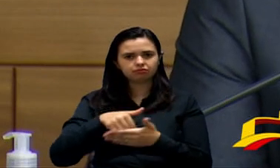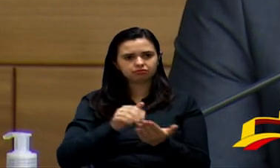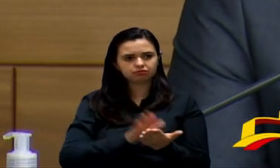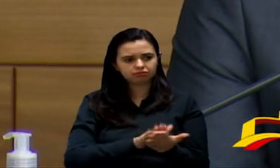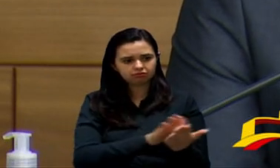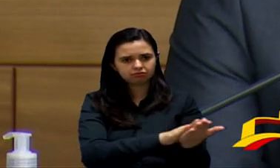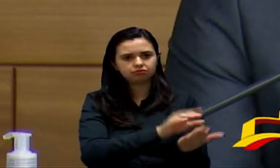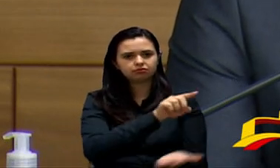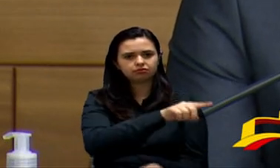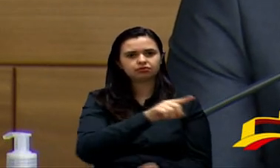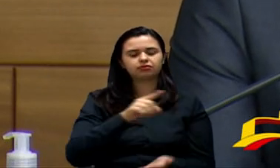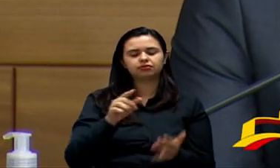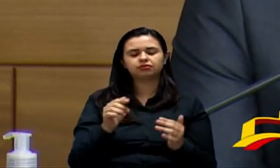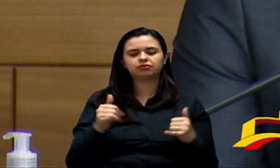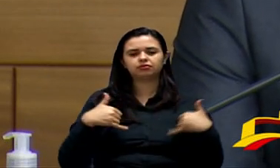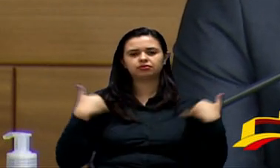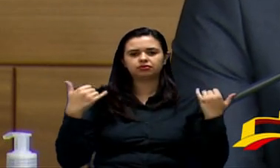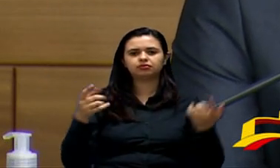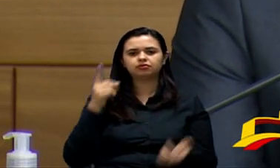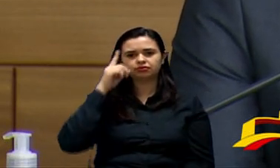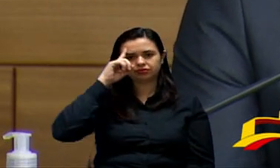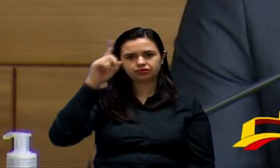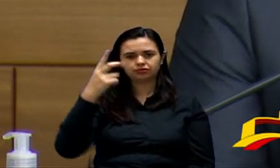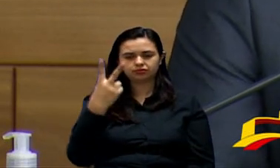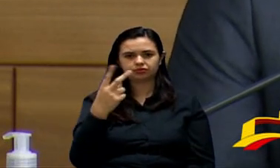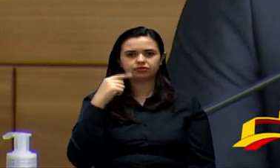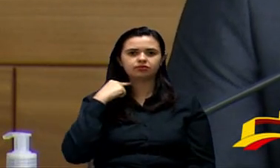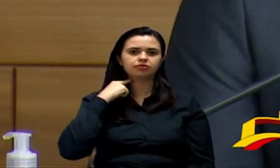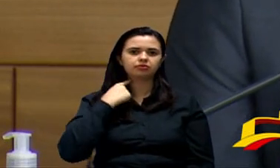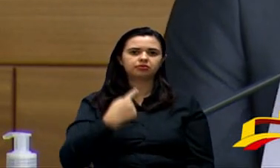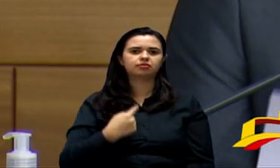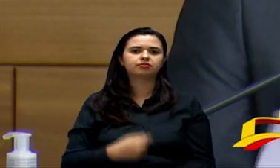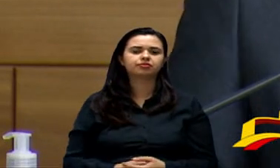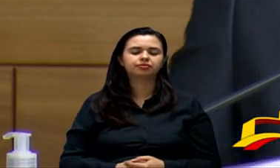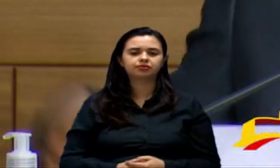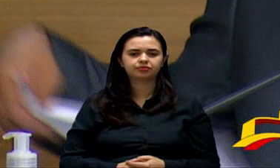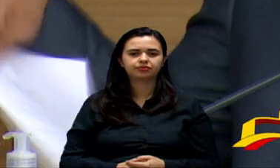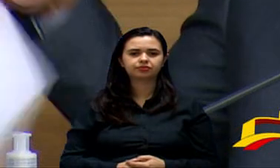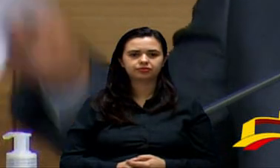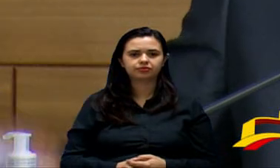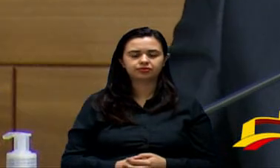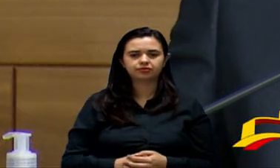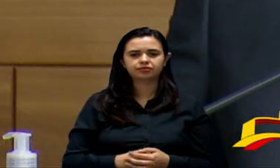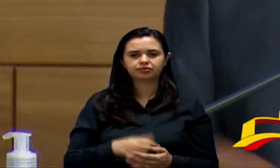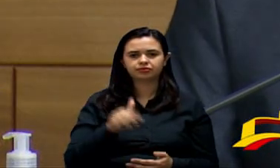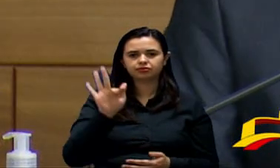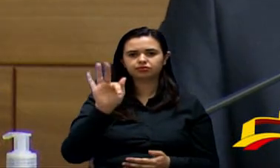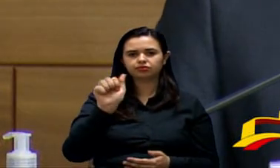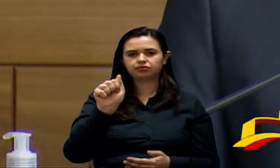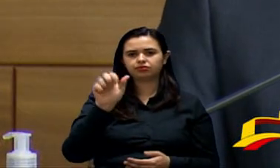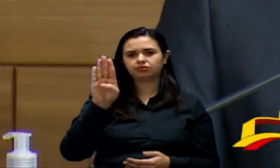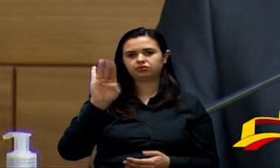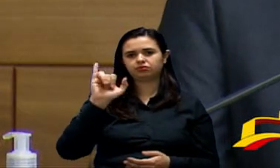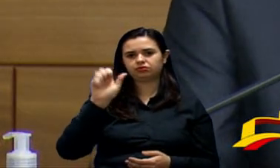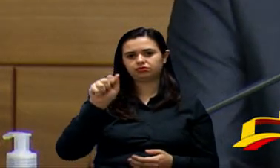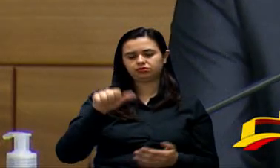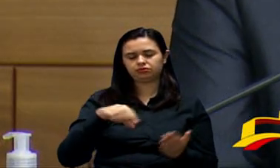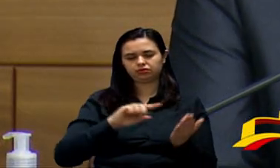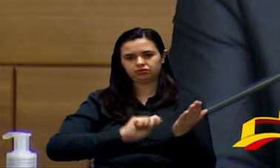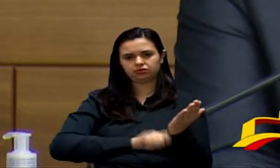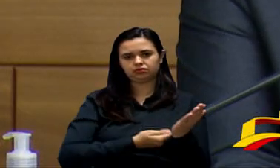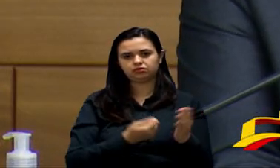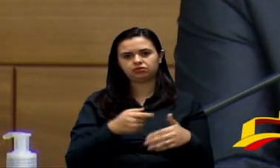sua data natalícia, comemorado no dia 2 de maio, assinado pelo seu vereador Fábio Simoa. Também voto